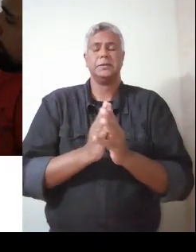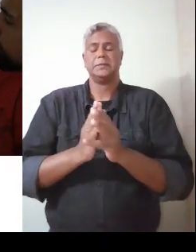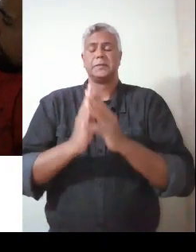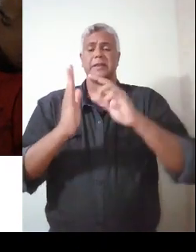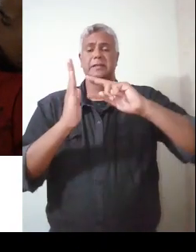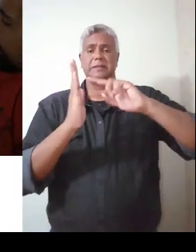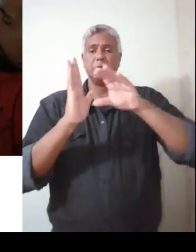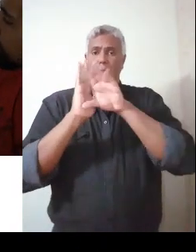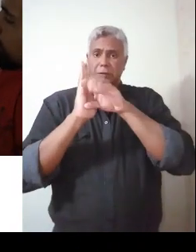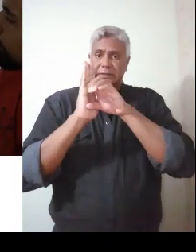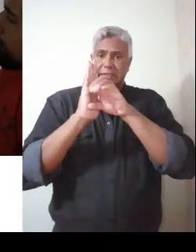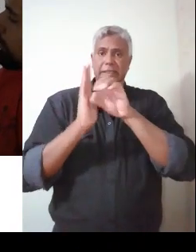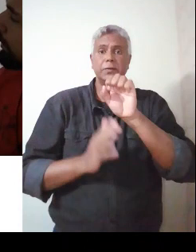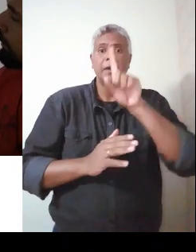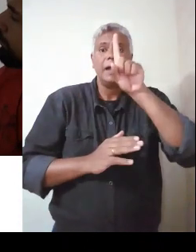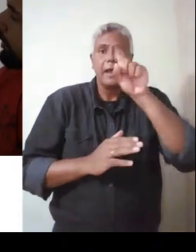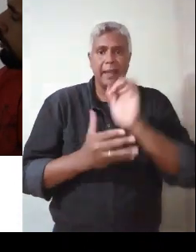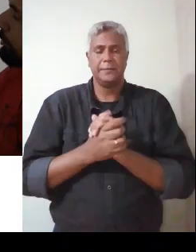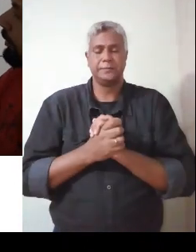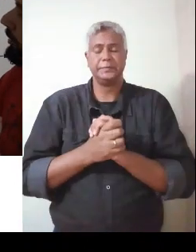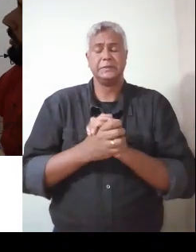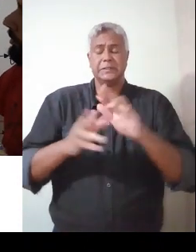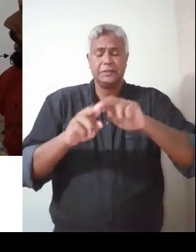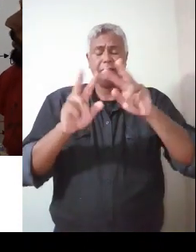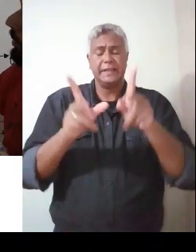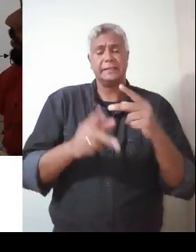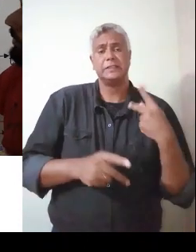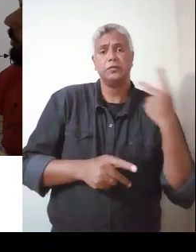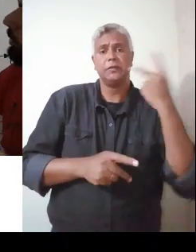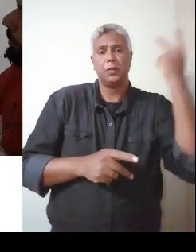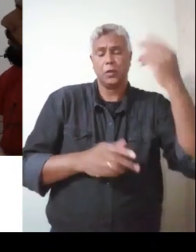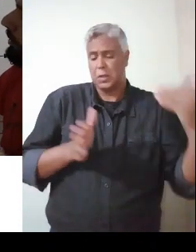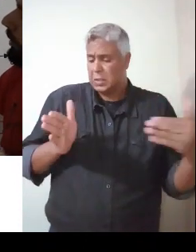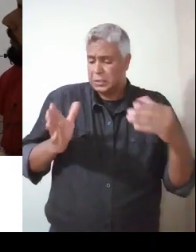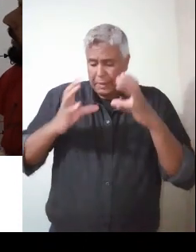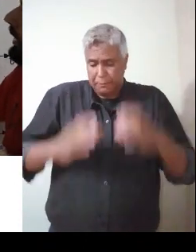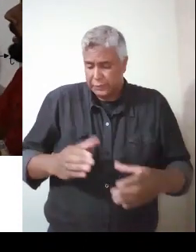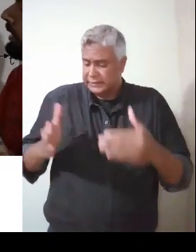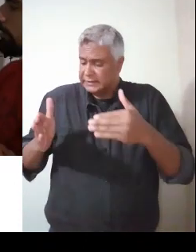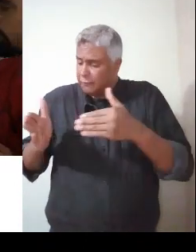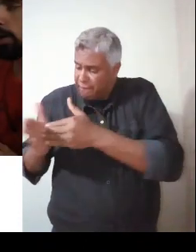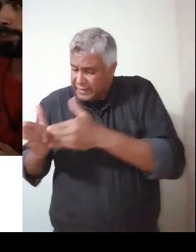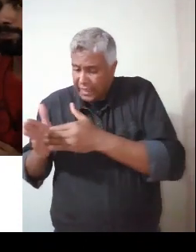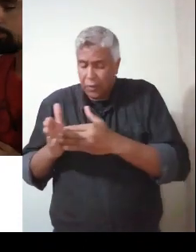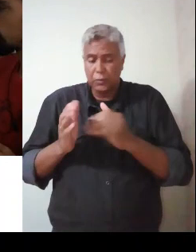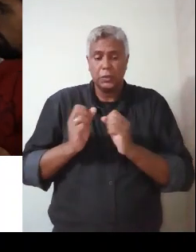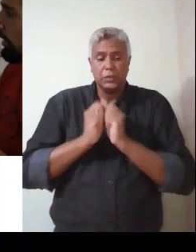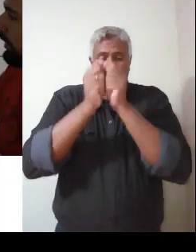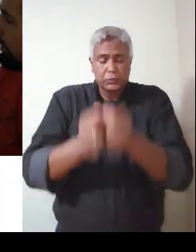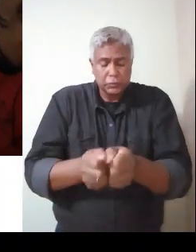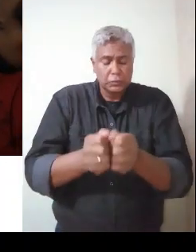nós temos a diferença do valor de posição final com o valor de posição